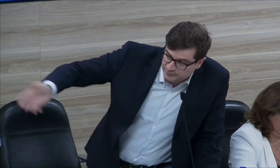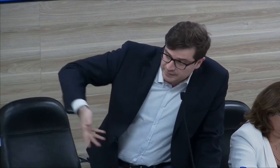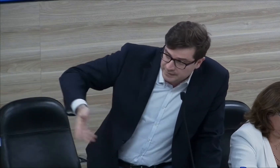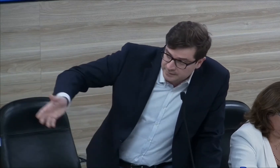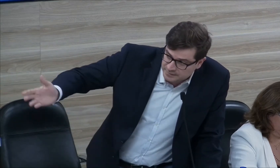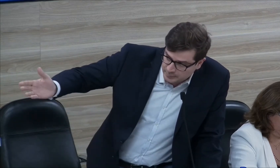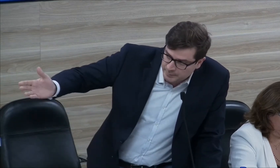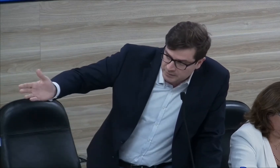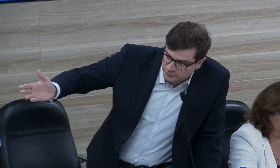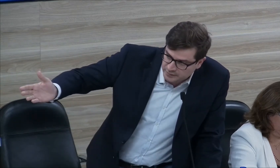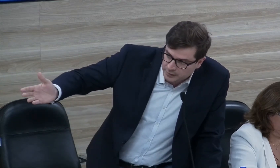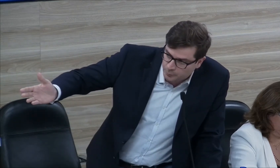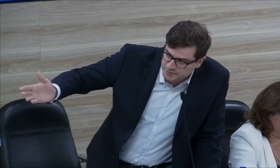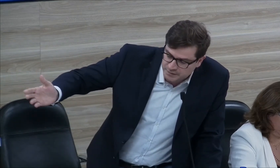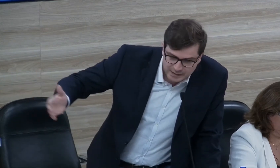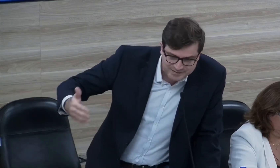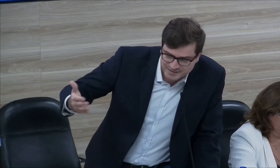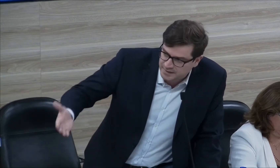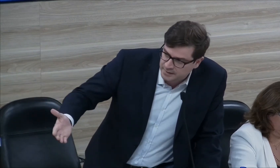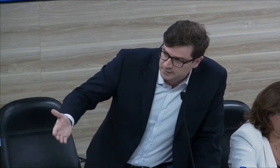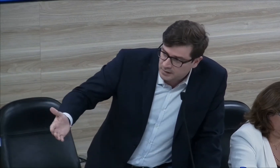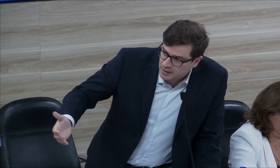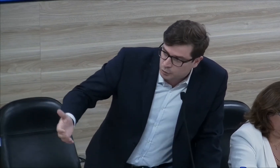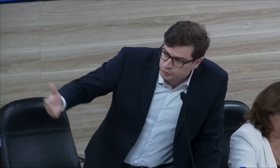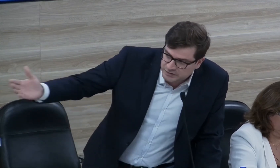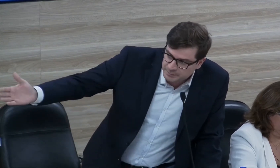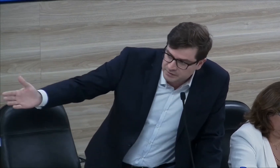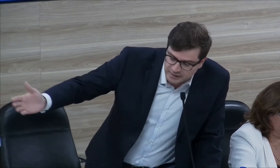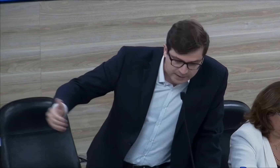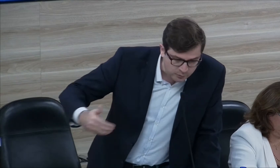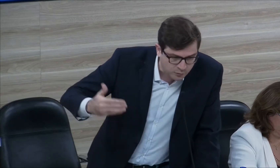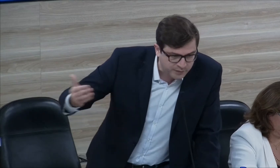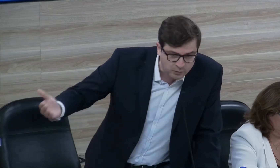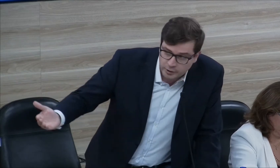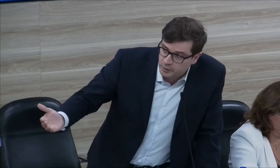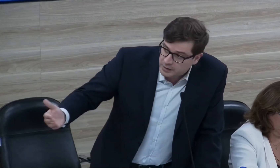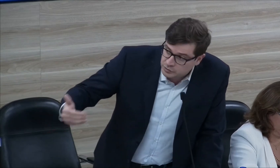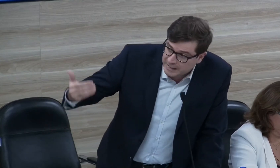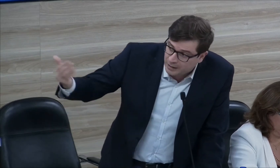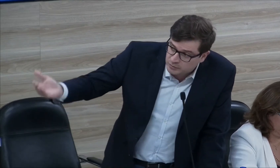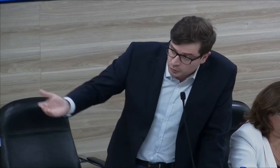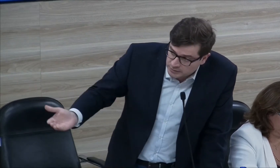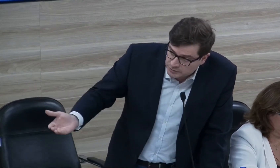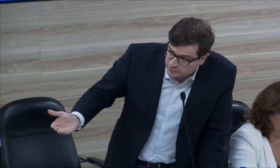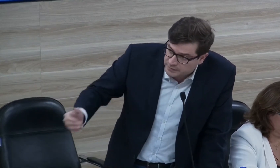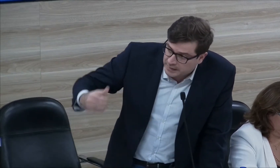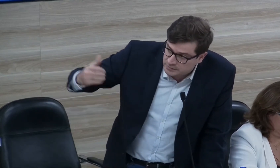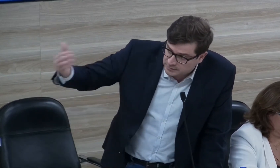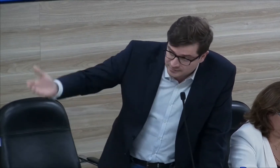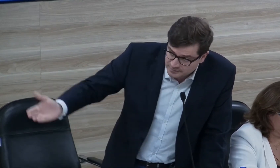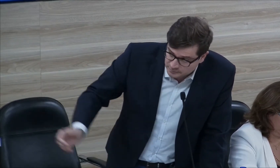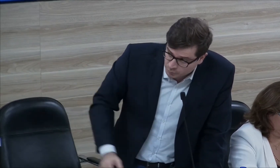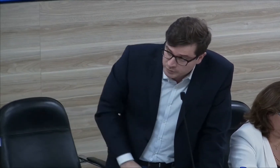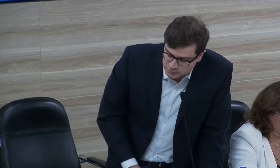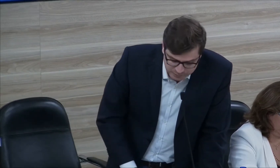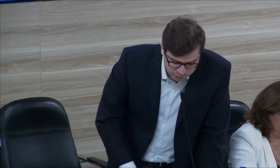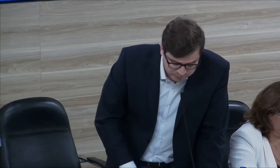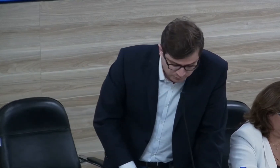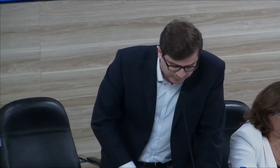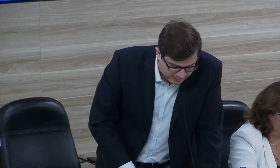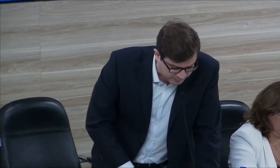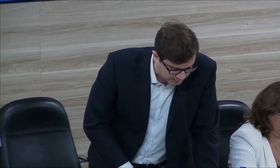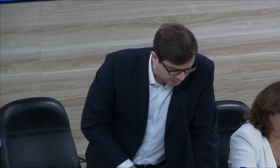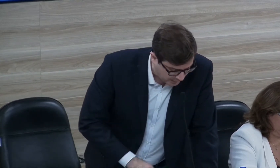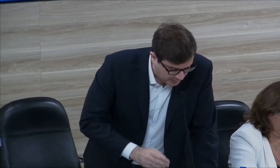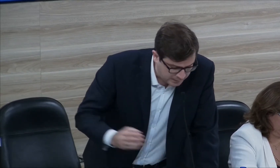aquela avenida é extremamente vital para a cidade, estreita, com cemitério, com velório de alta rotatividade, muitas pessoas